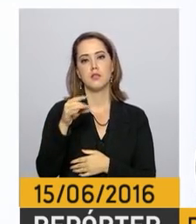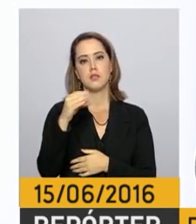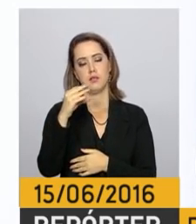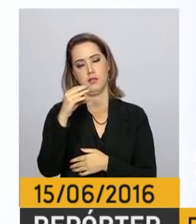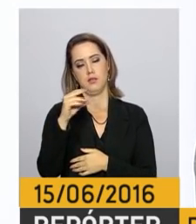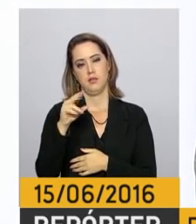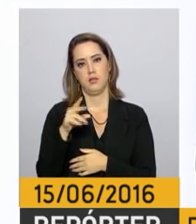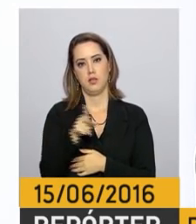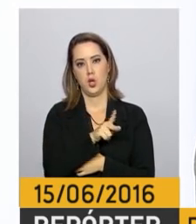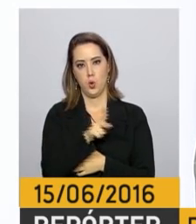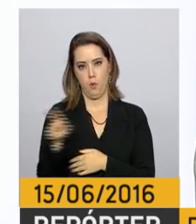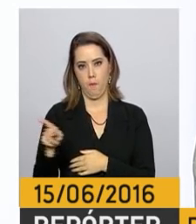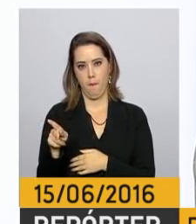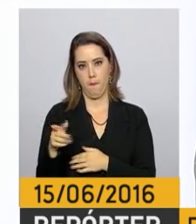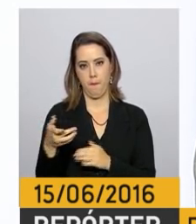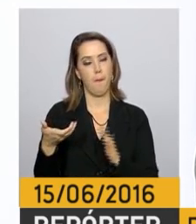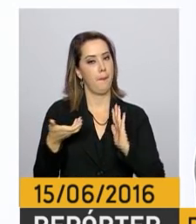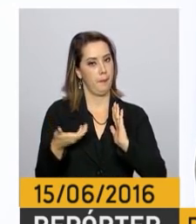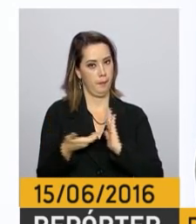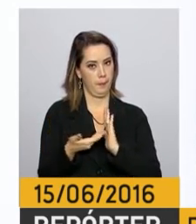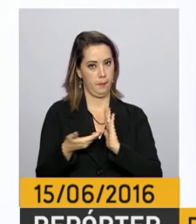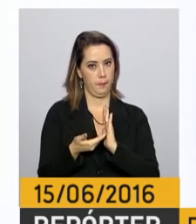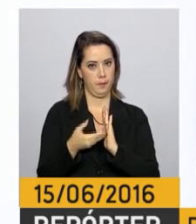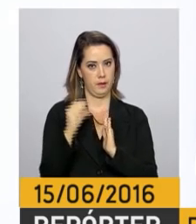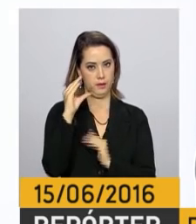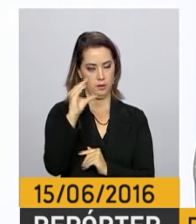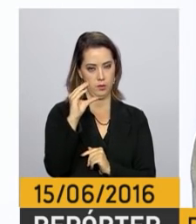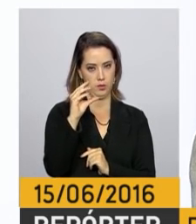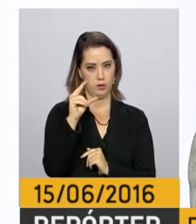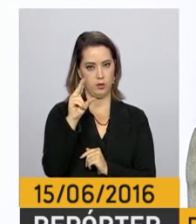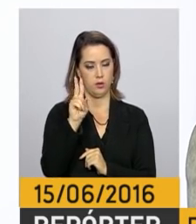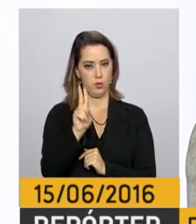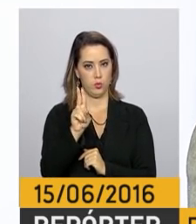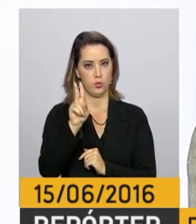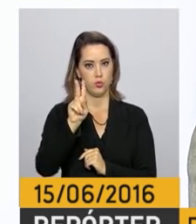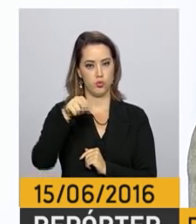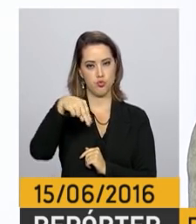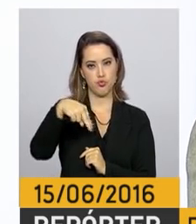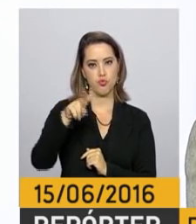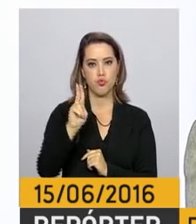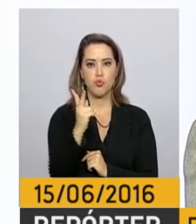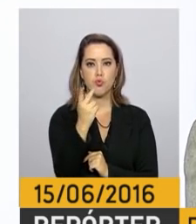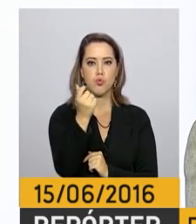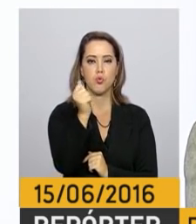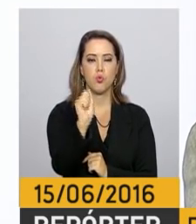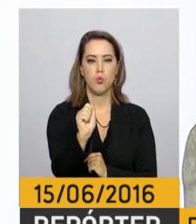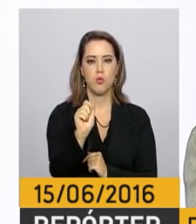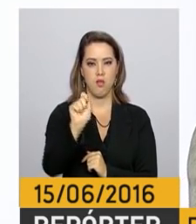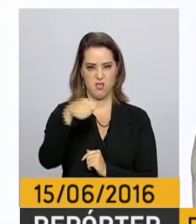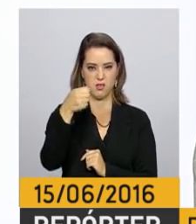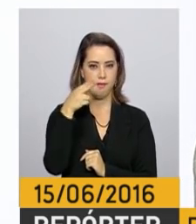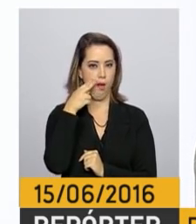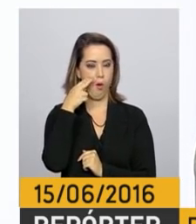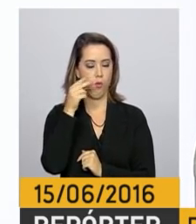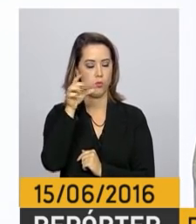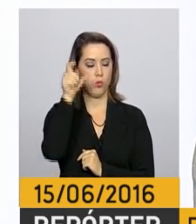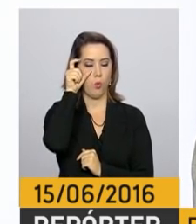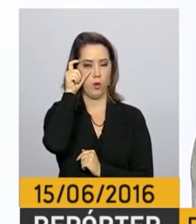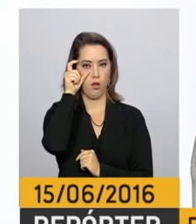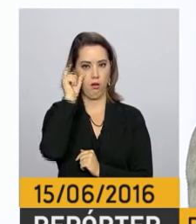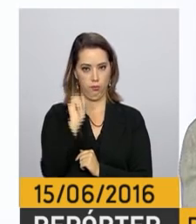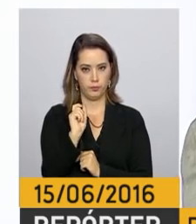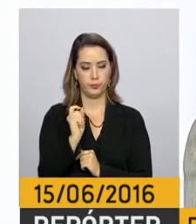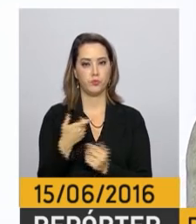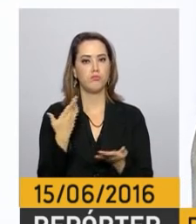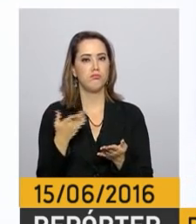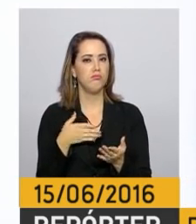Cunha? Isso foi conversado com os líderes. Como é que pode ter o impacto político disso? nessa matéria se pode atrasar, se